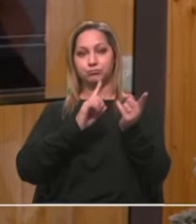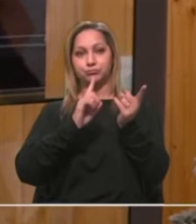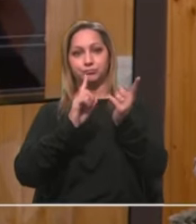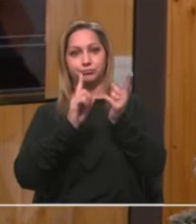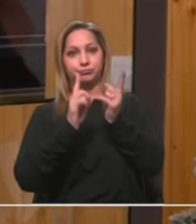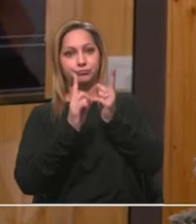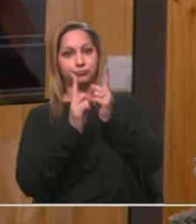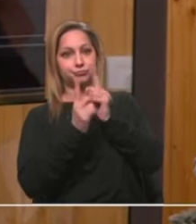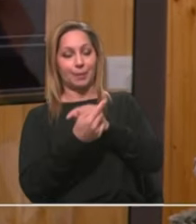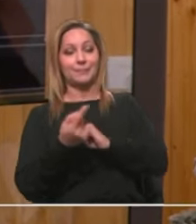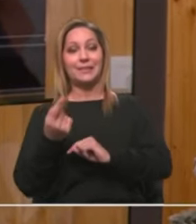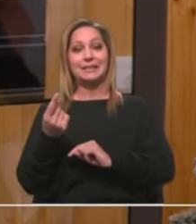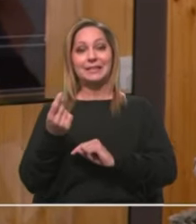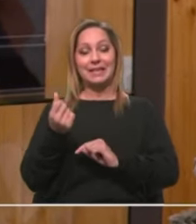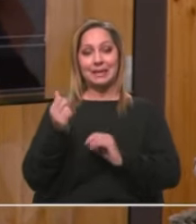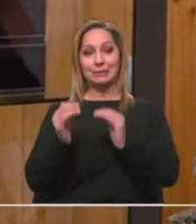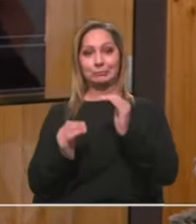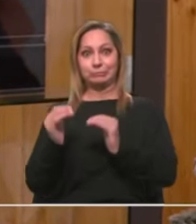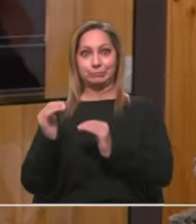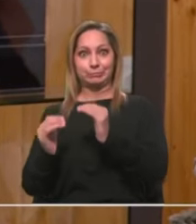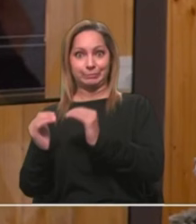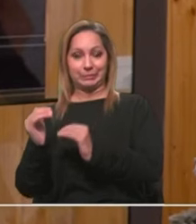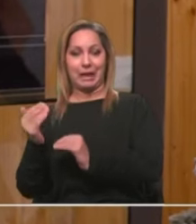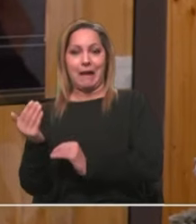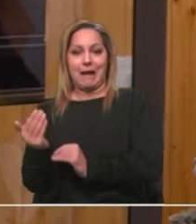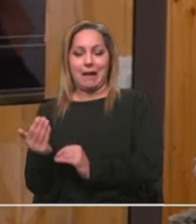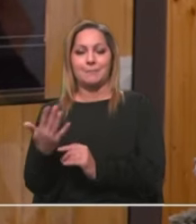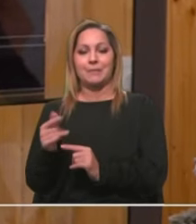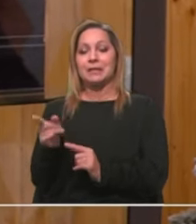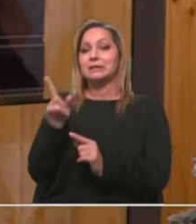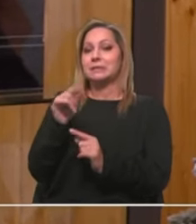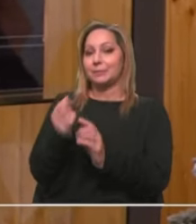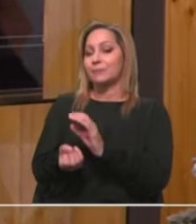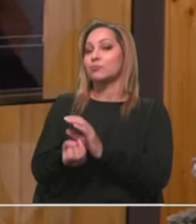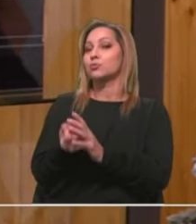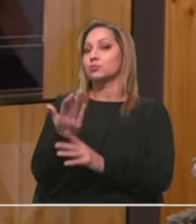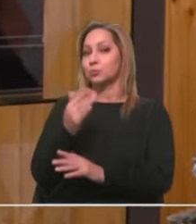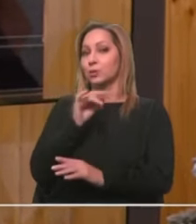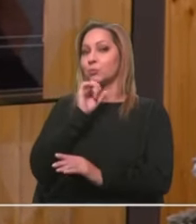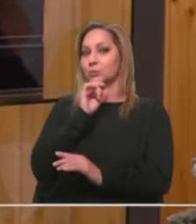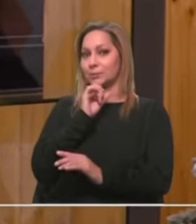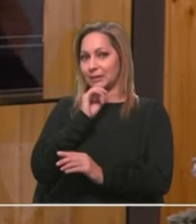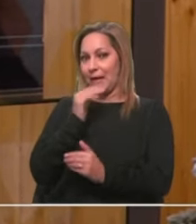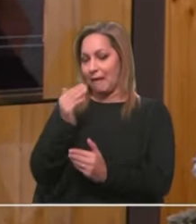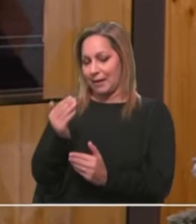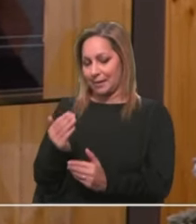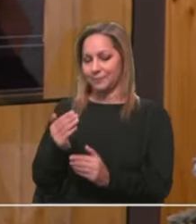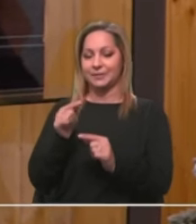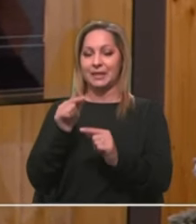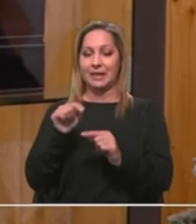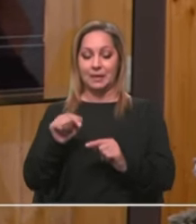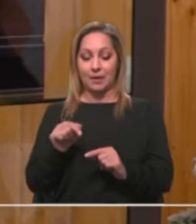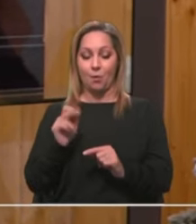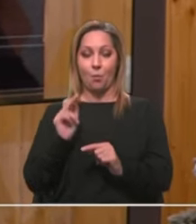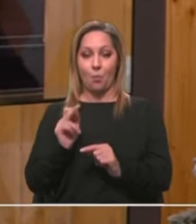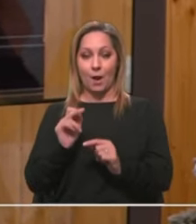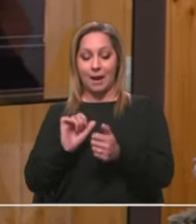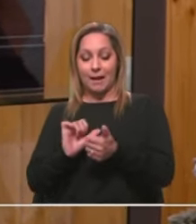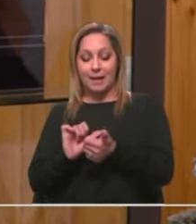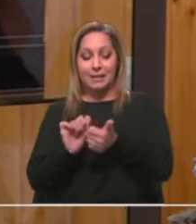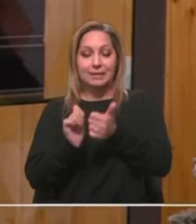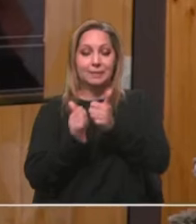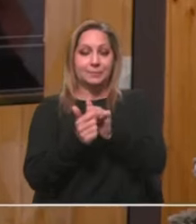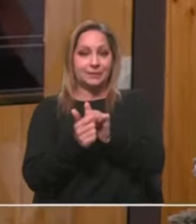instabilidade financeira, mas também oportunidades. Ou seja, é um ano em que vão ter que adaptar-se aqui